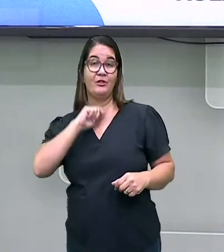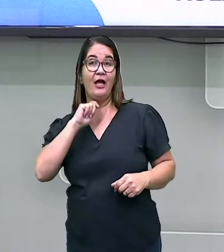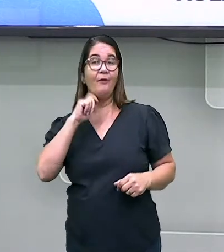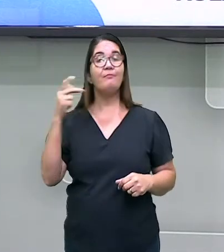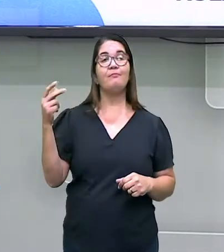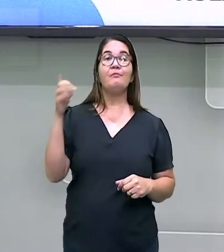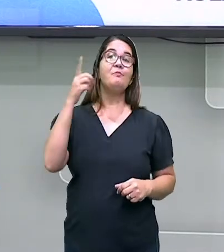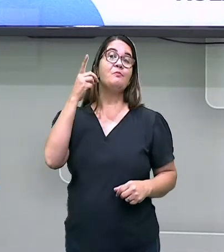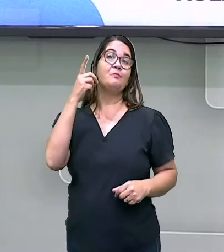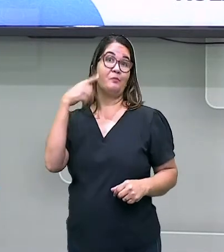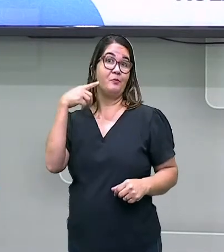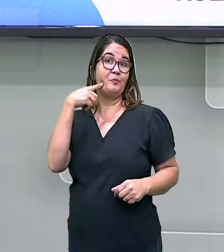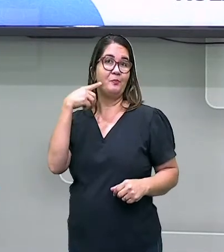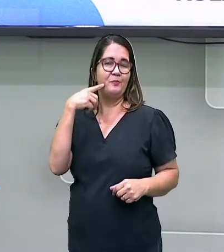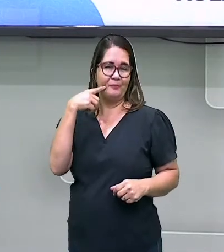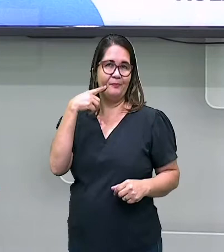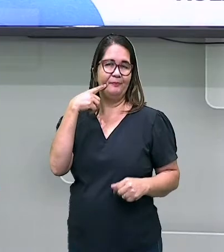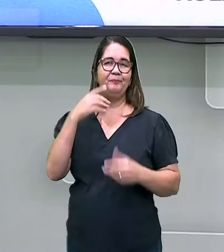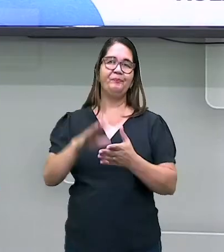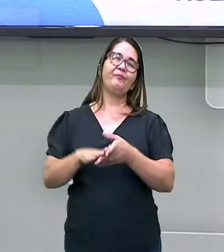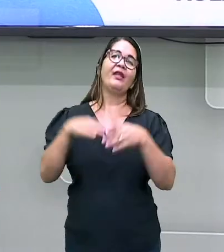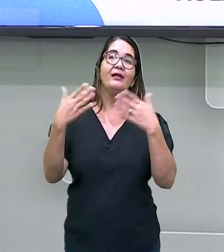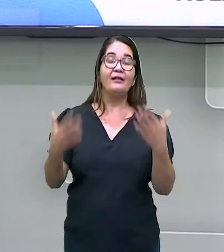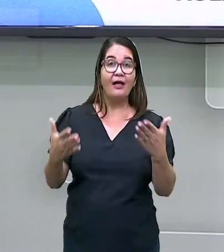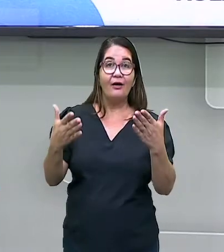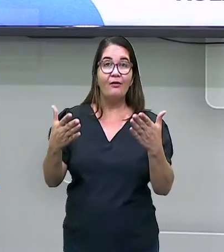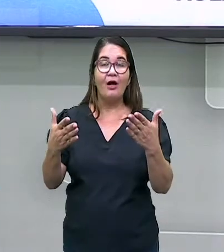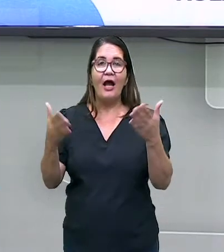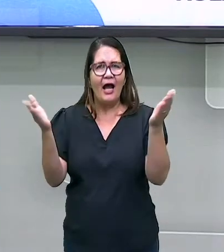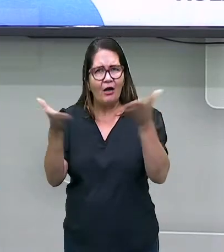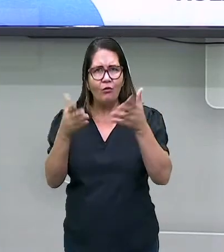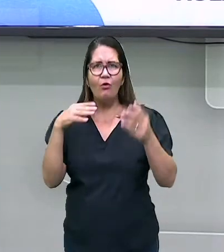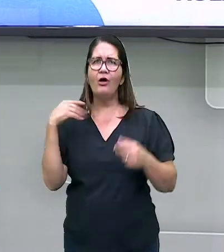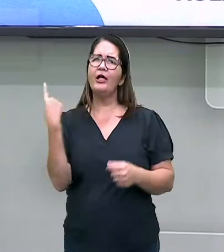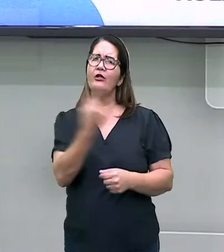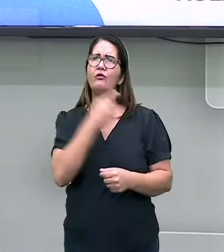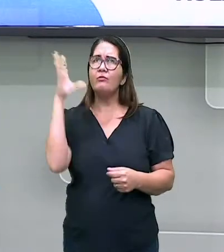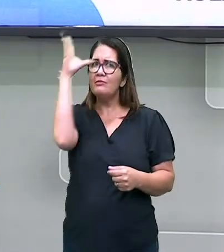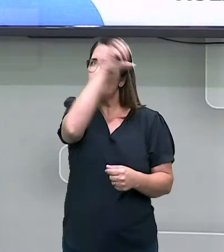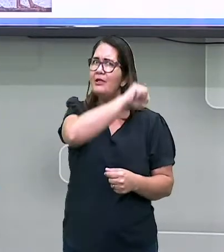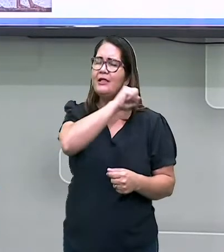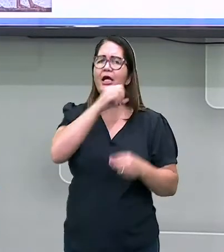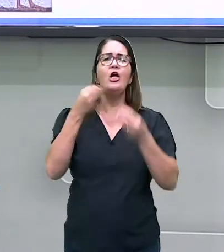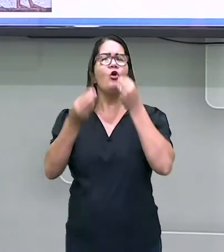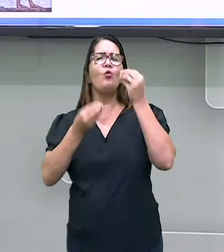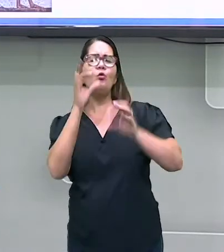vamos falar um pouquinho sobre formas de organização da sociedade. Vamos lá?